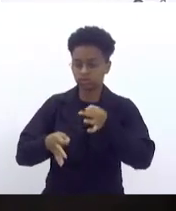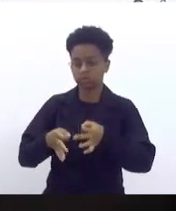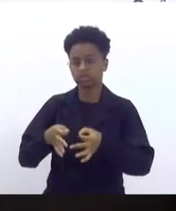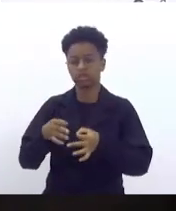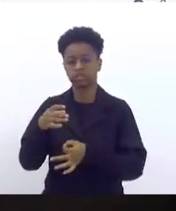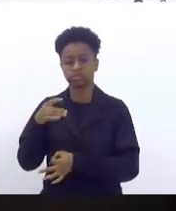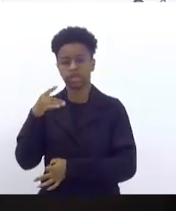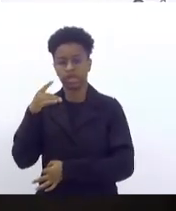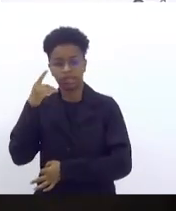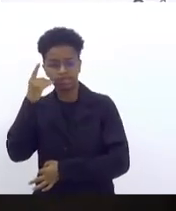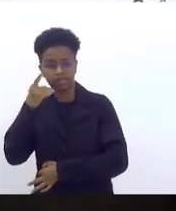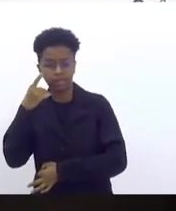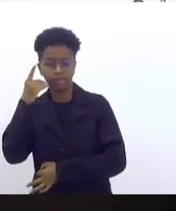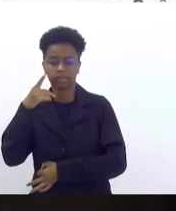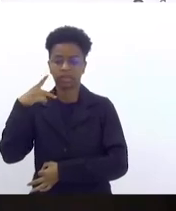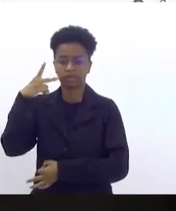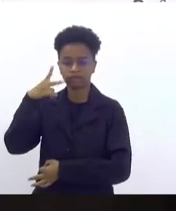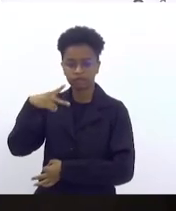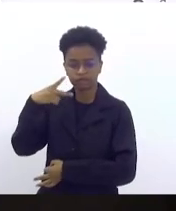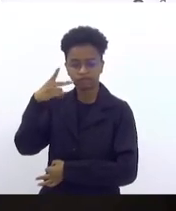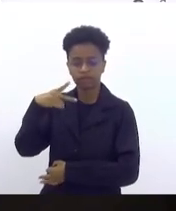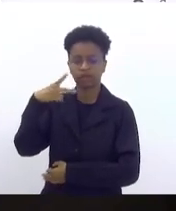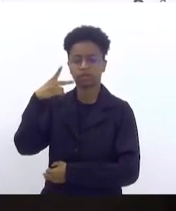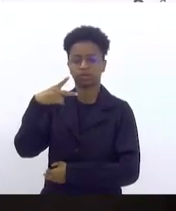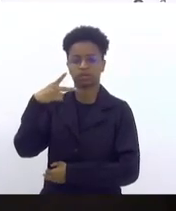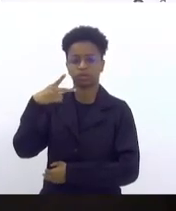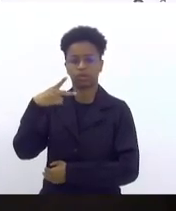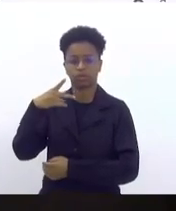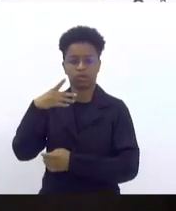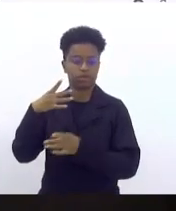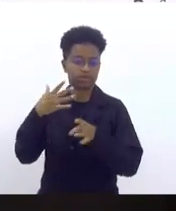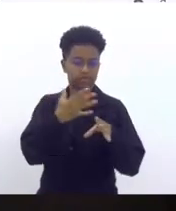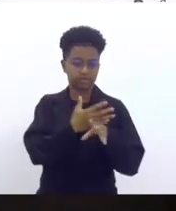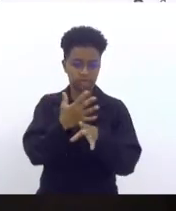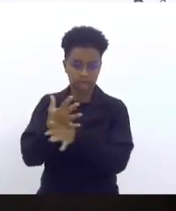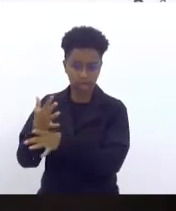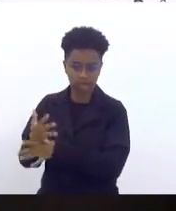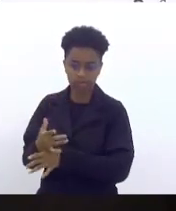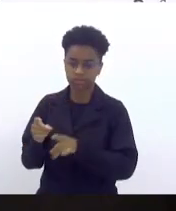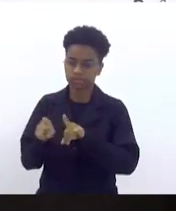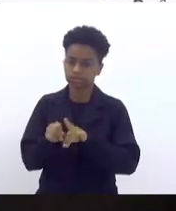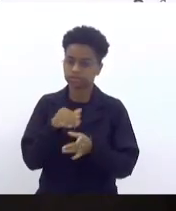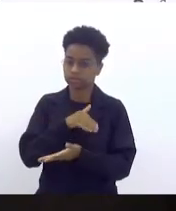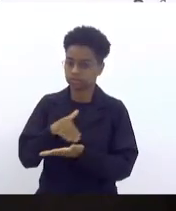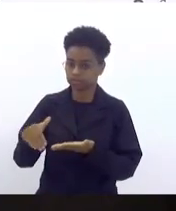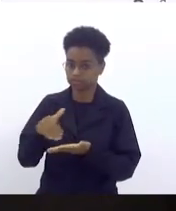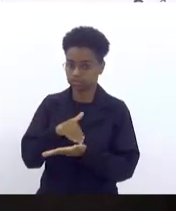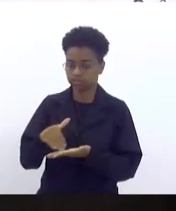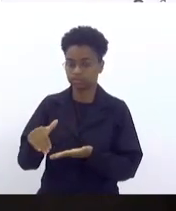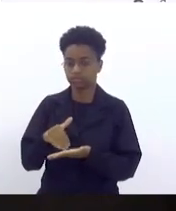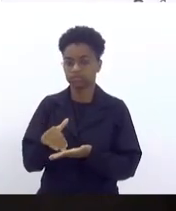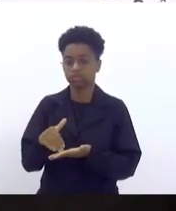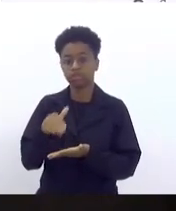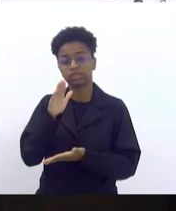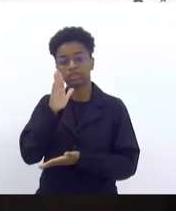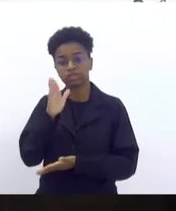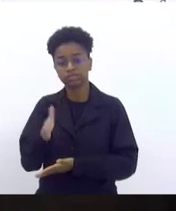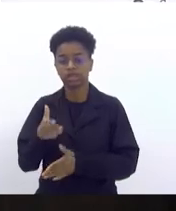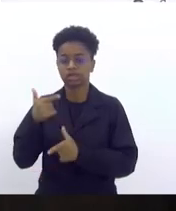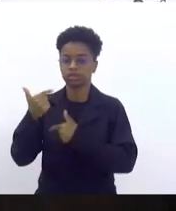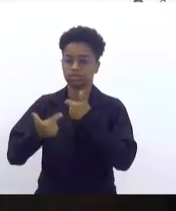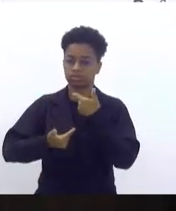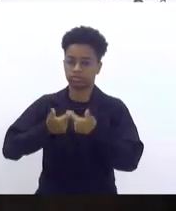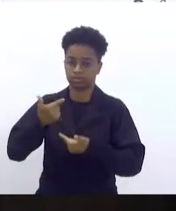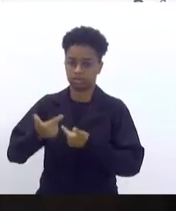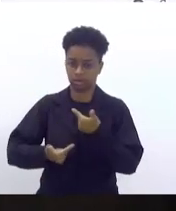parlamentares vereadores os municípios e a secretaria ela já está trabalhando